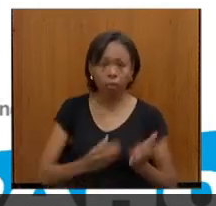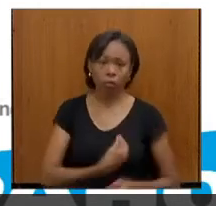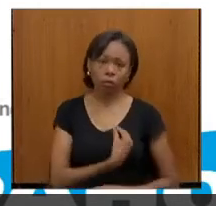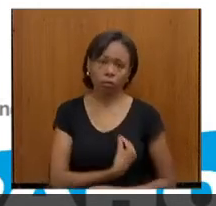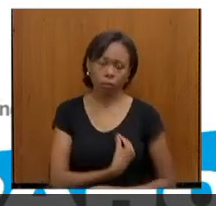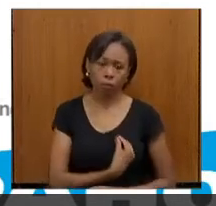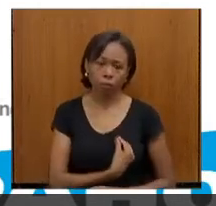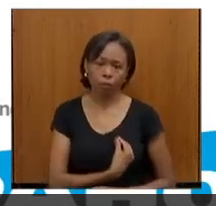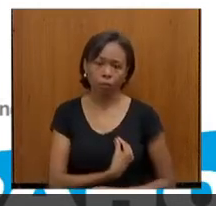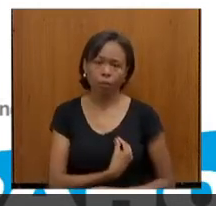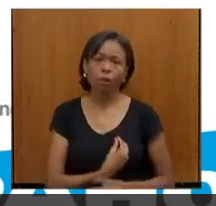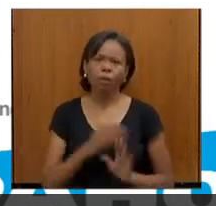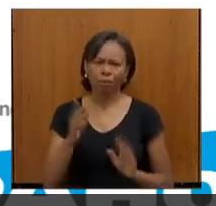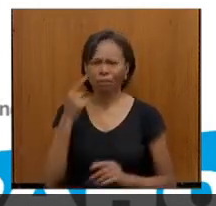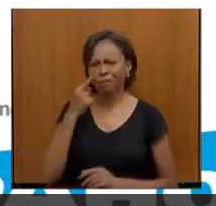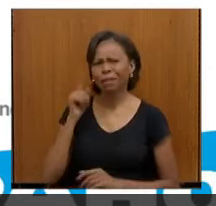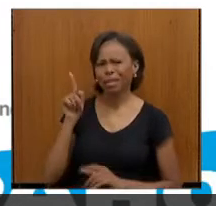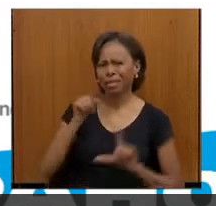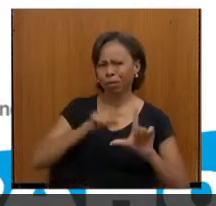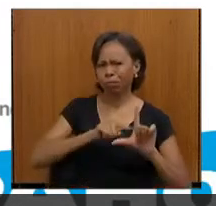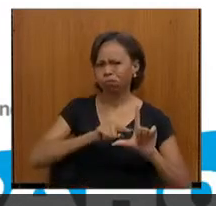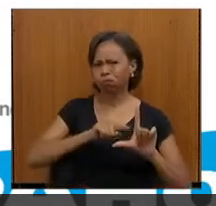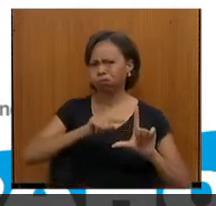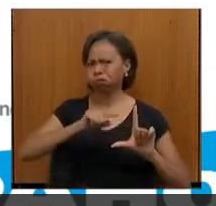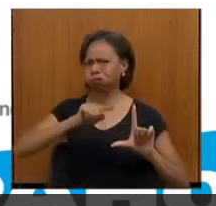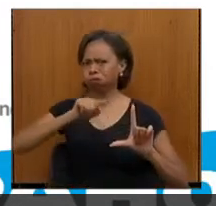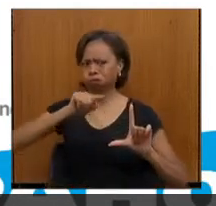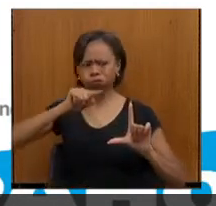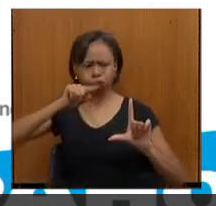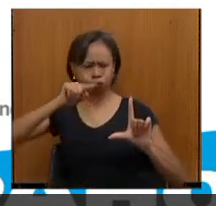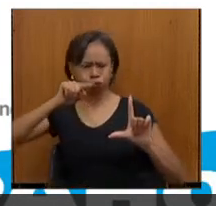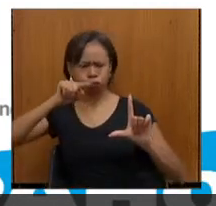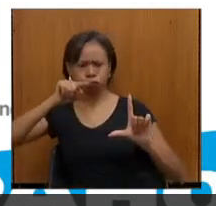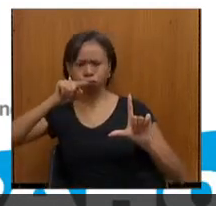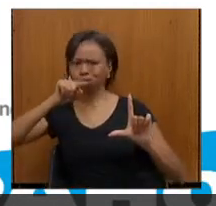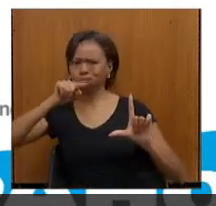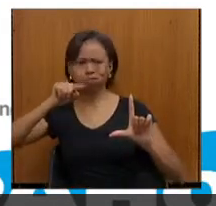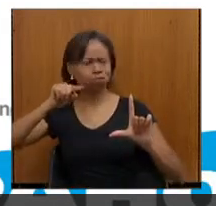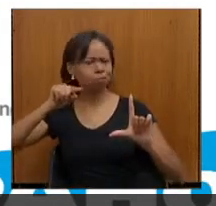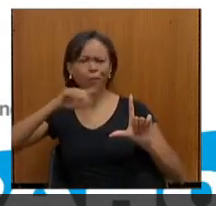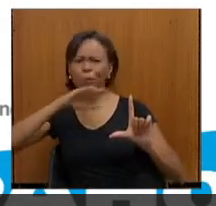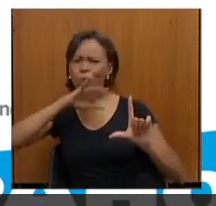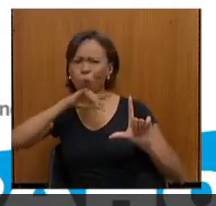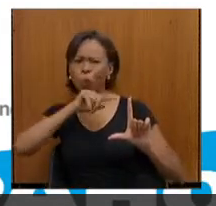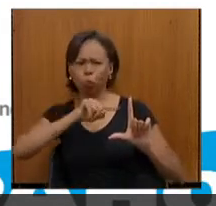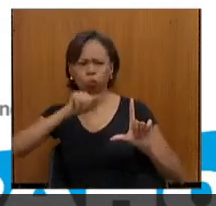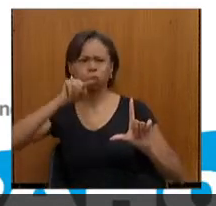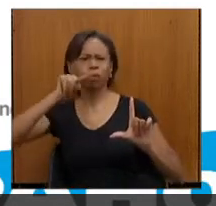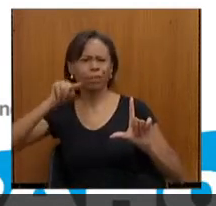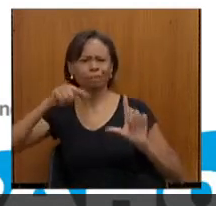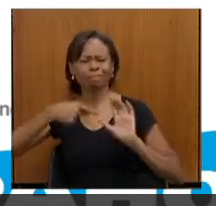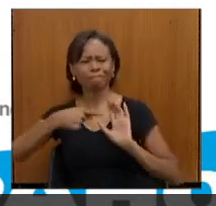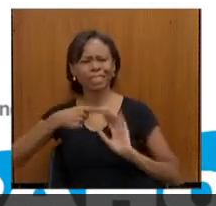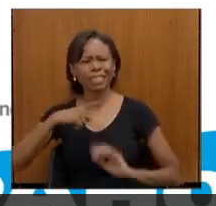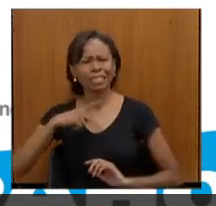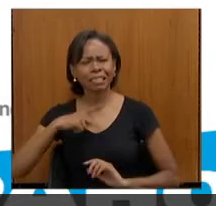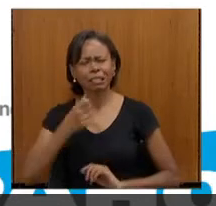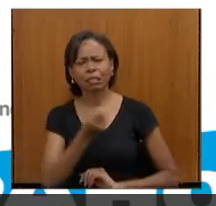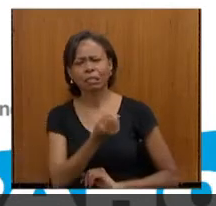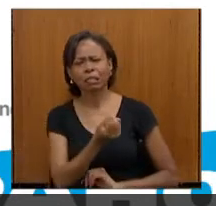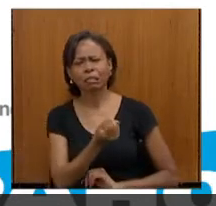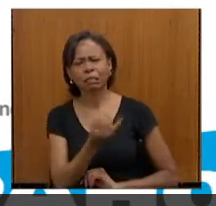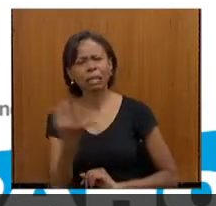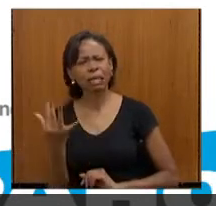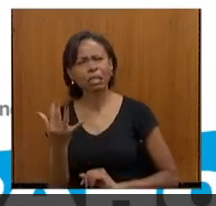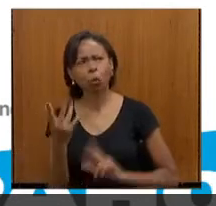criou uma curva extremamente desfavorável, que nos trouxe para números de décadas